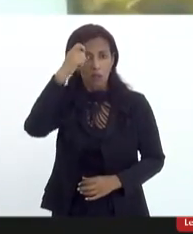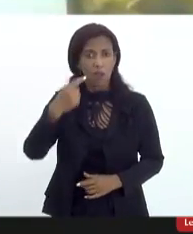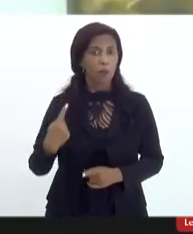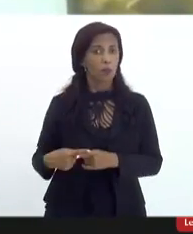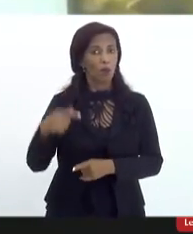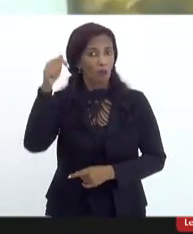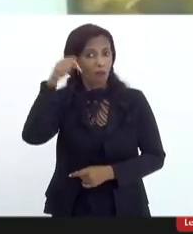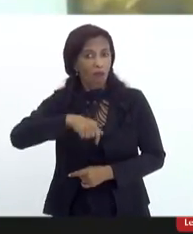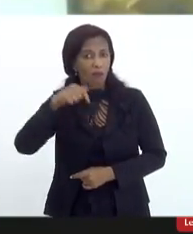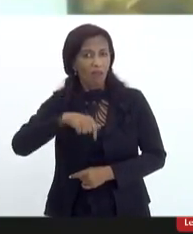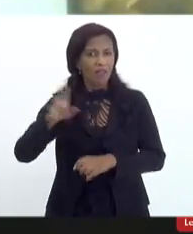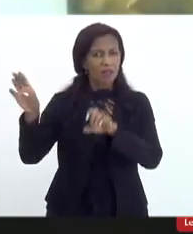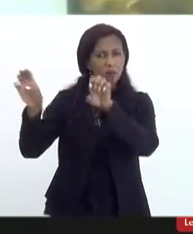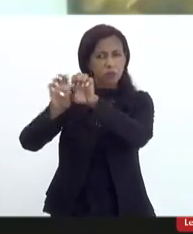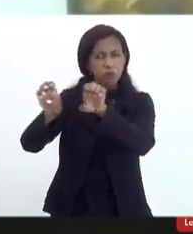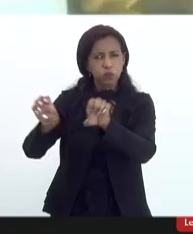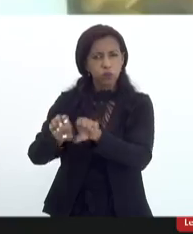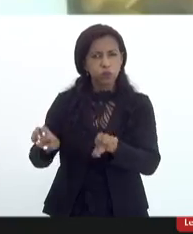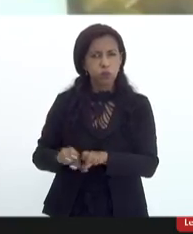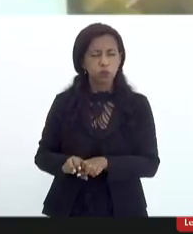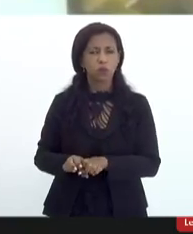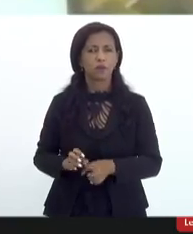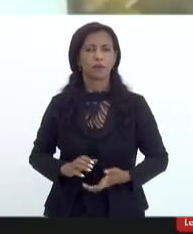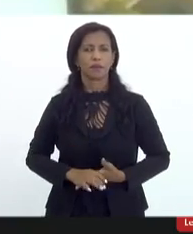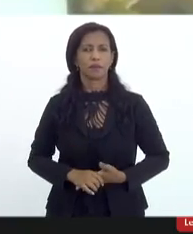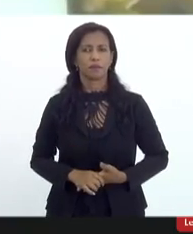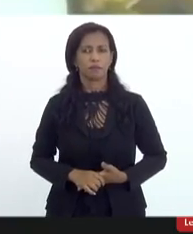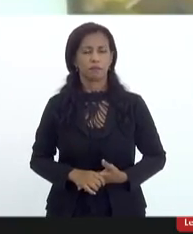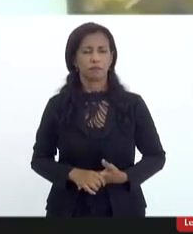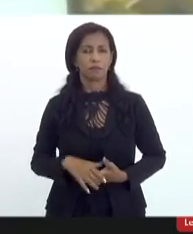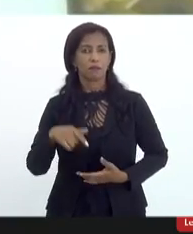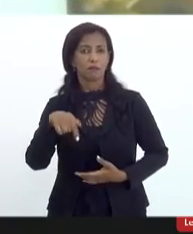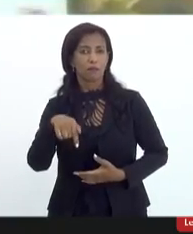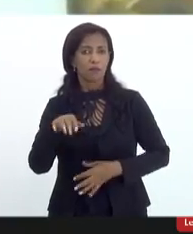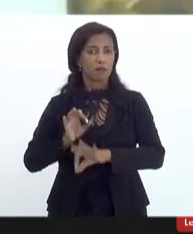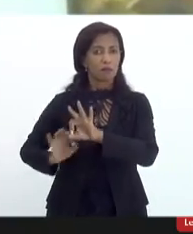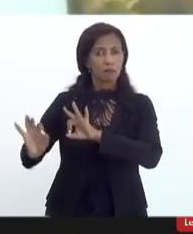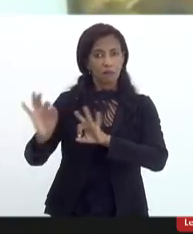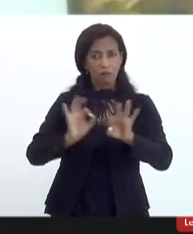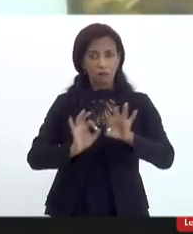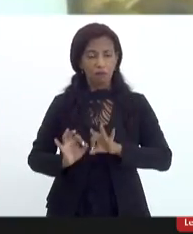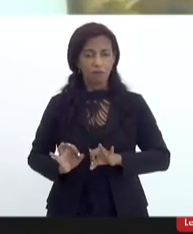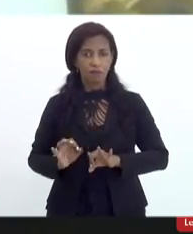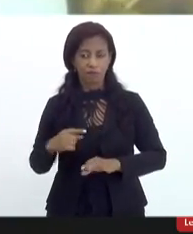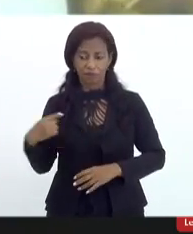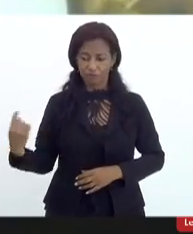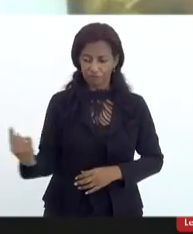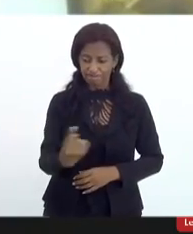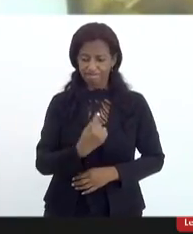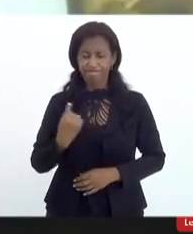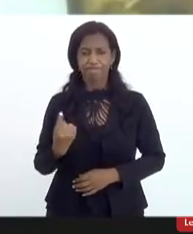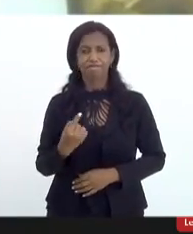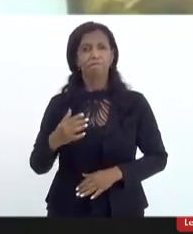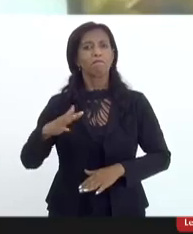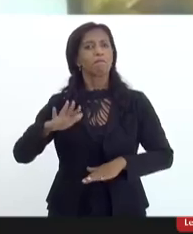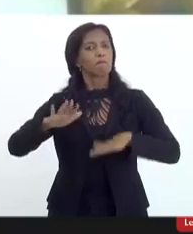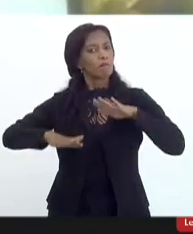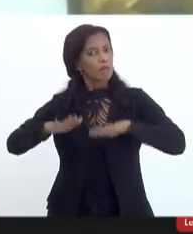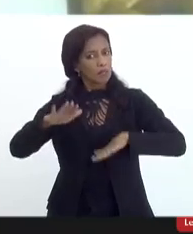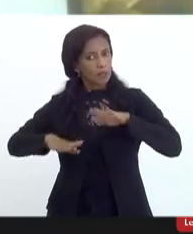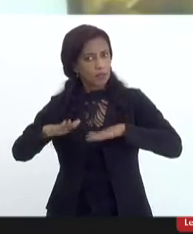Pois é essa estrutura que faz com que a gente, ainda assim,